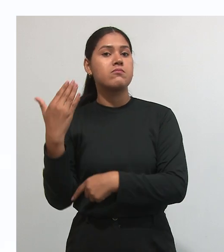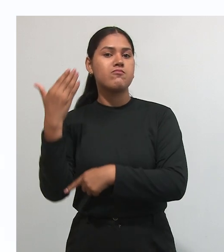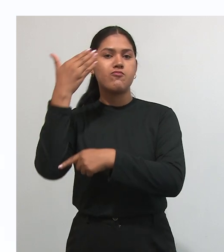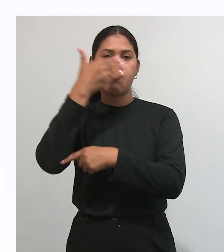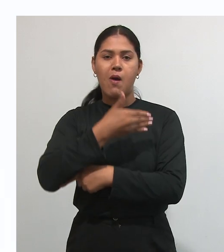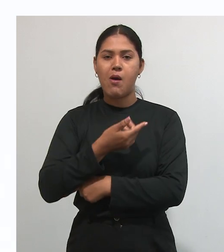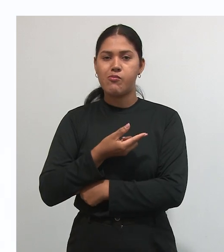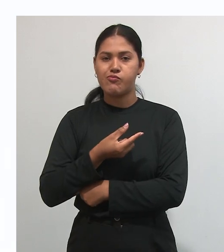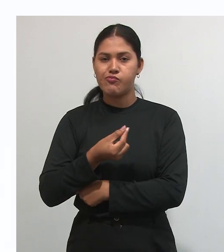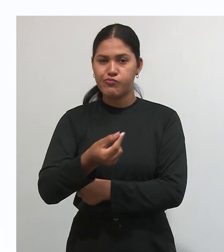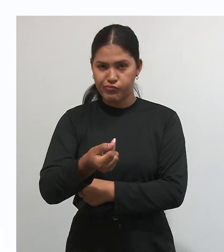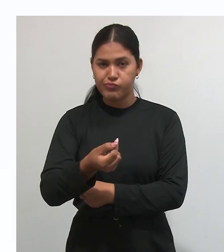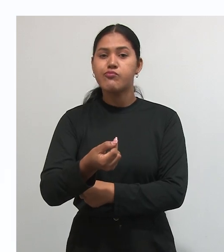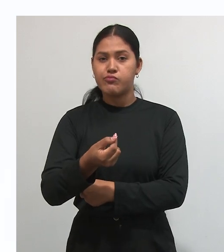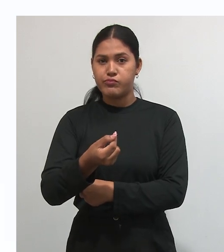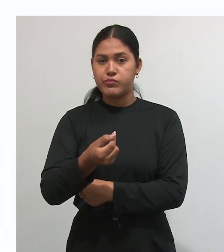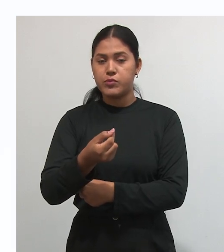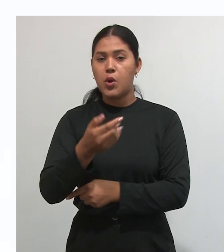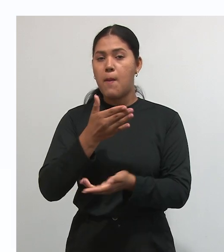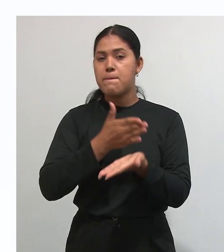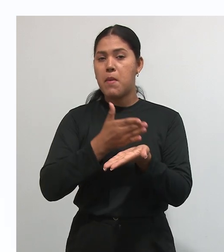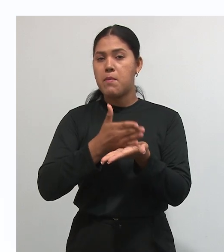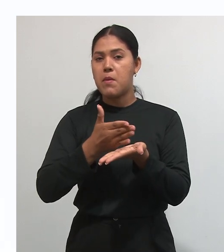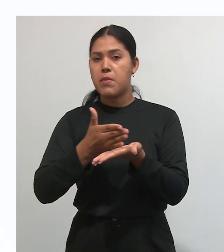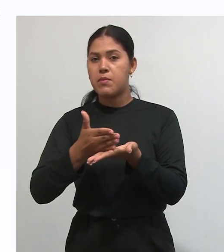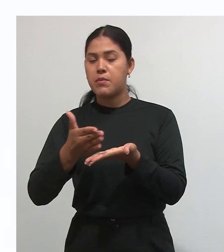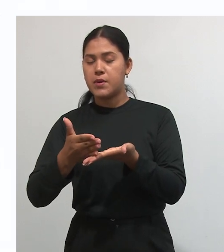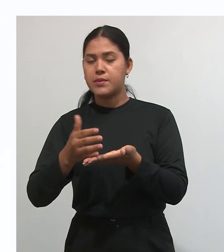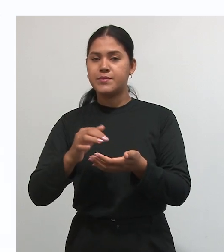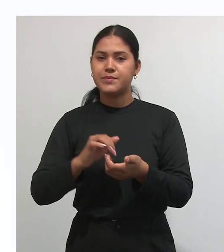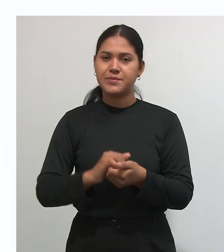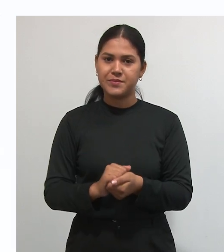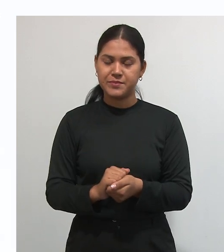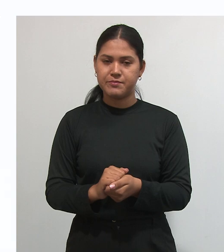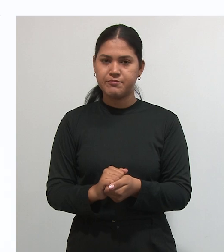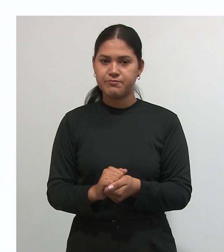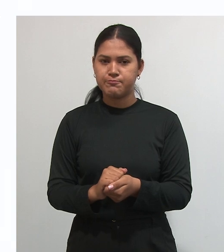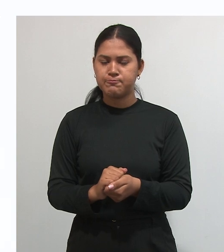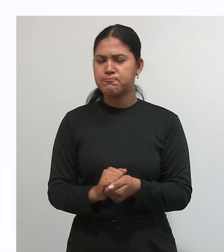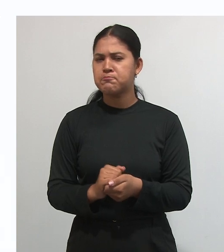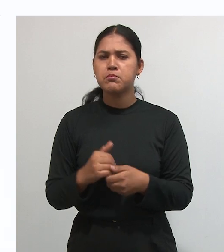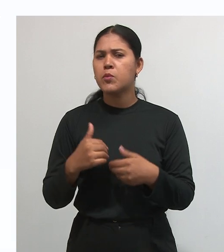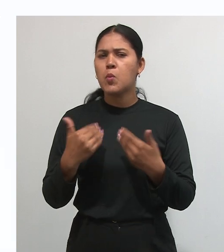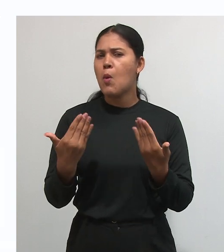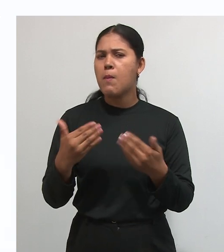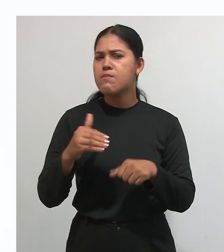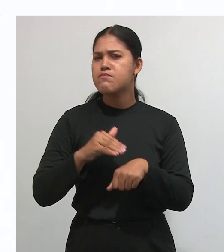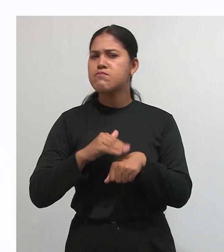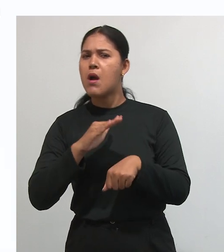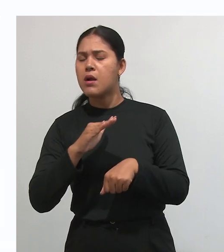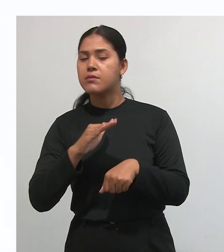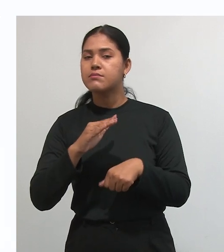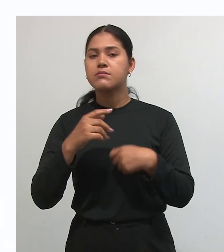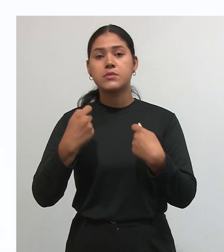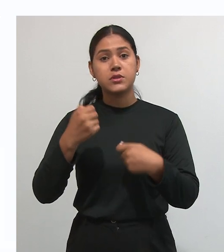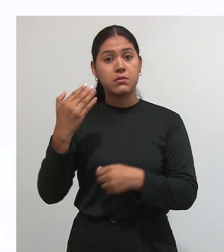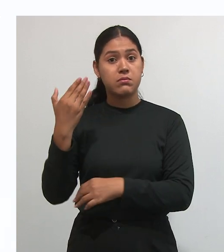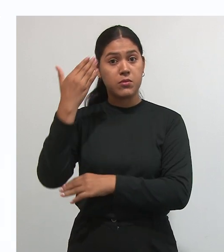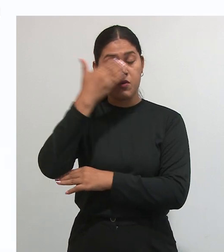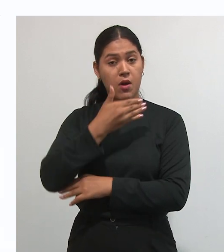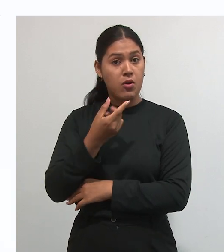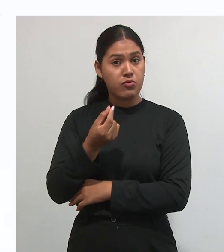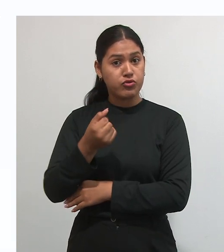evidenciar, tá, essa parcela desse resultado de coligadas. O que mais que deve demonstrar? Deve demonstrar os